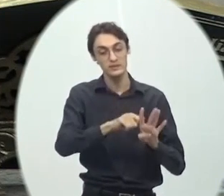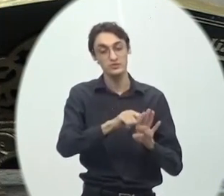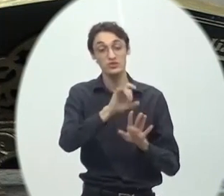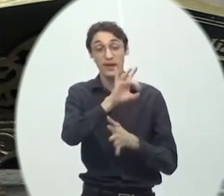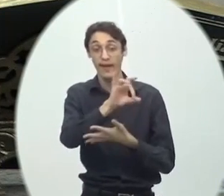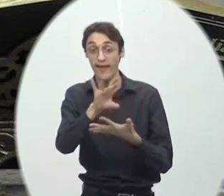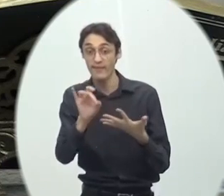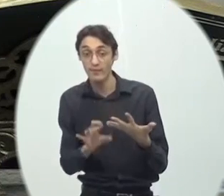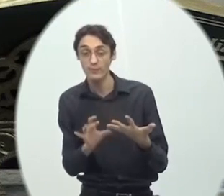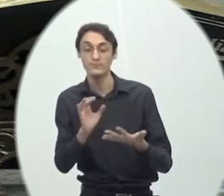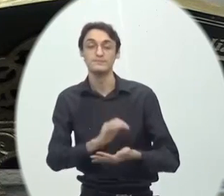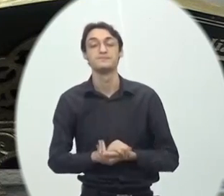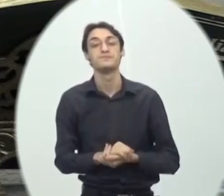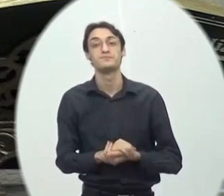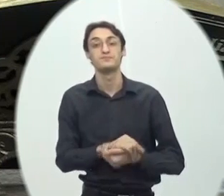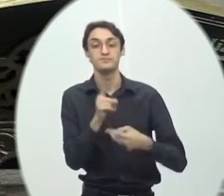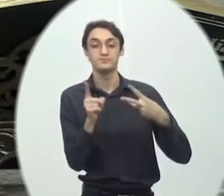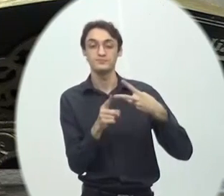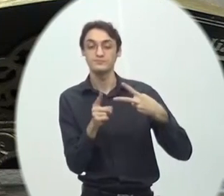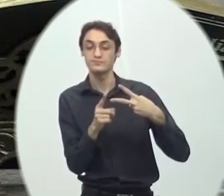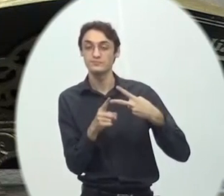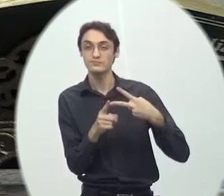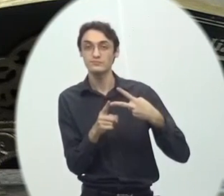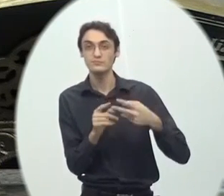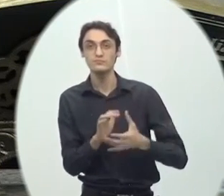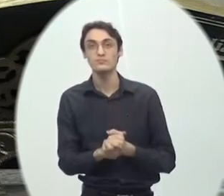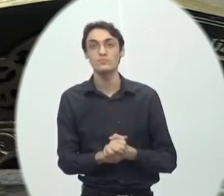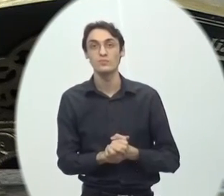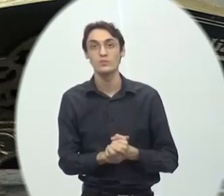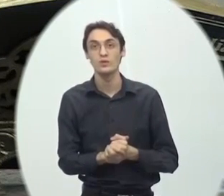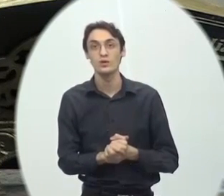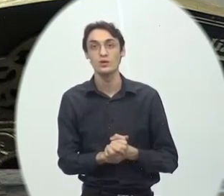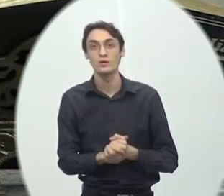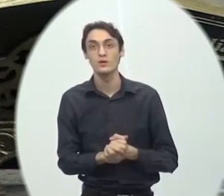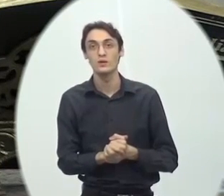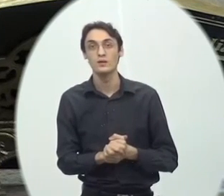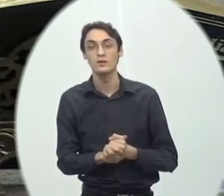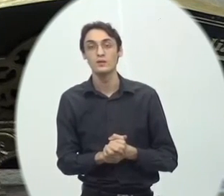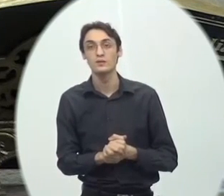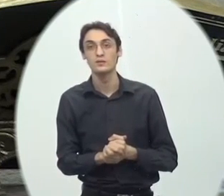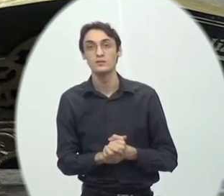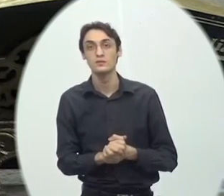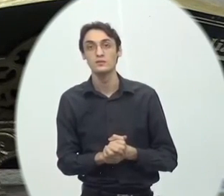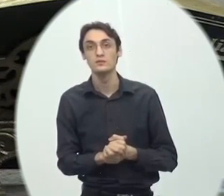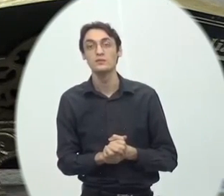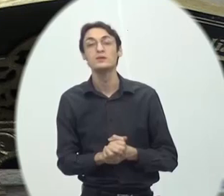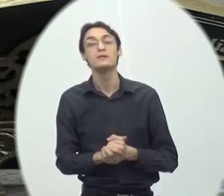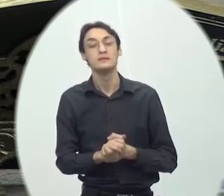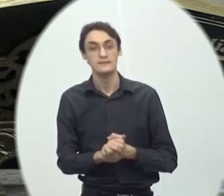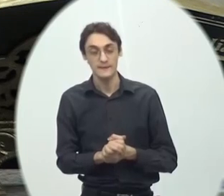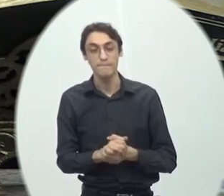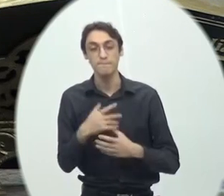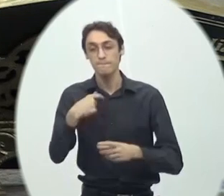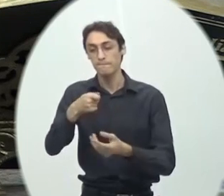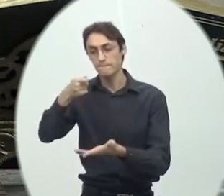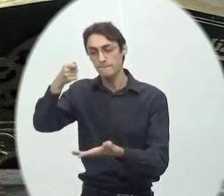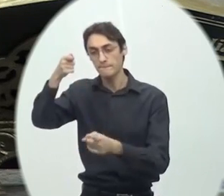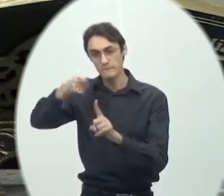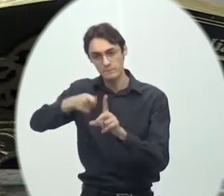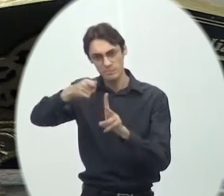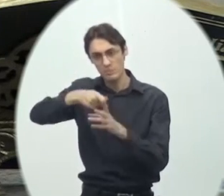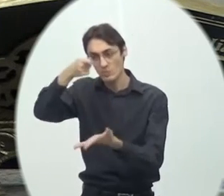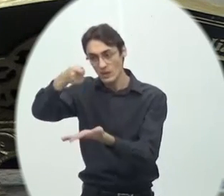deles. 2. Qual o valor nominal ajustado do déficit atuarial